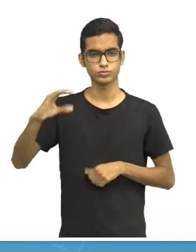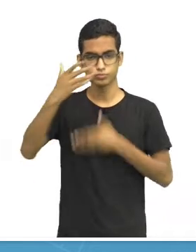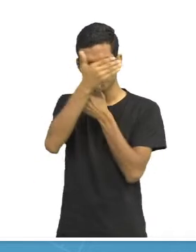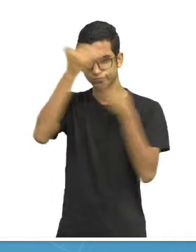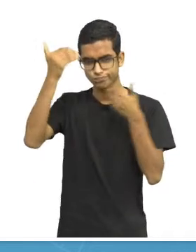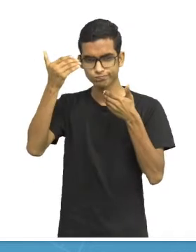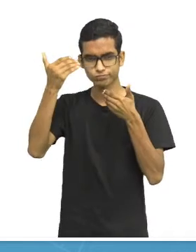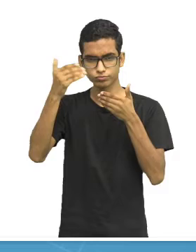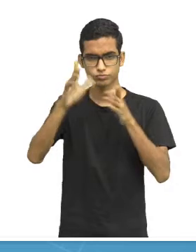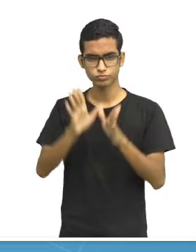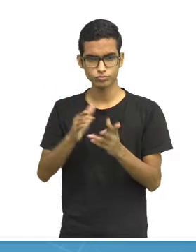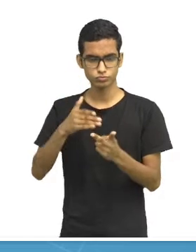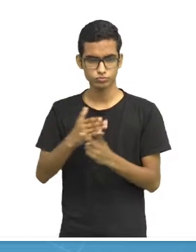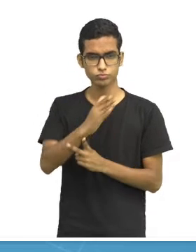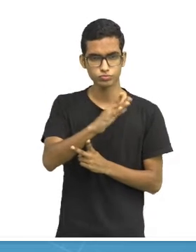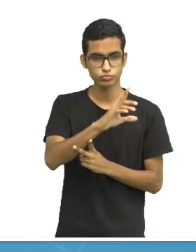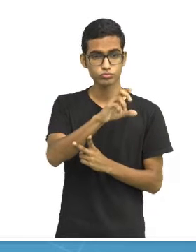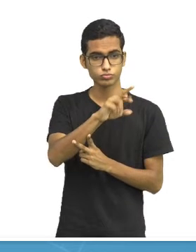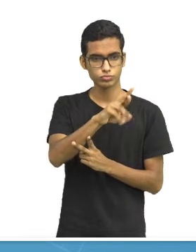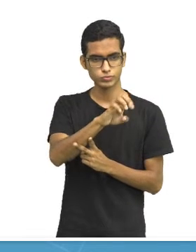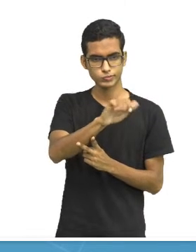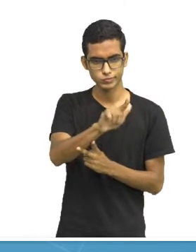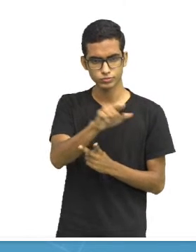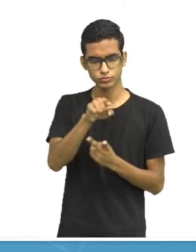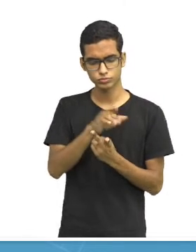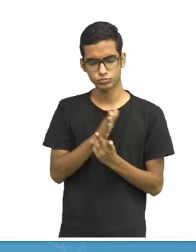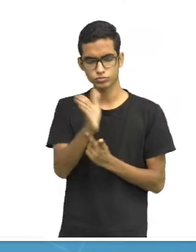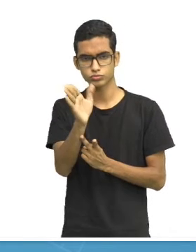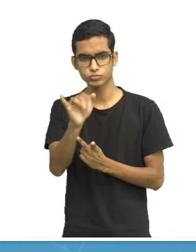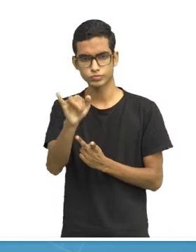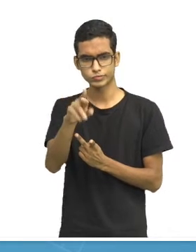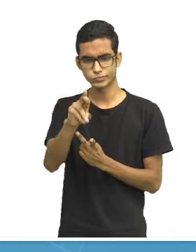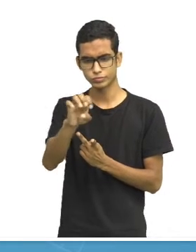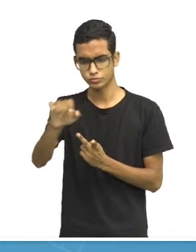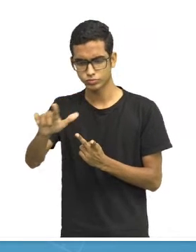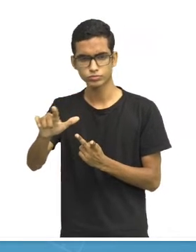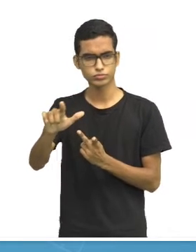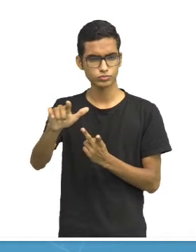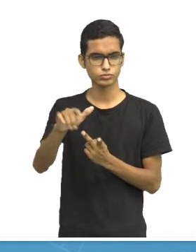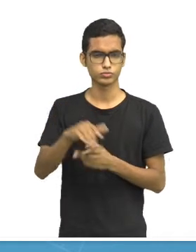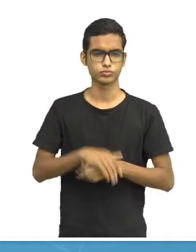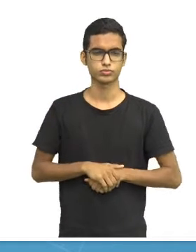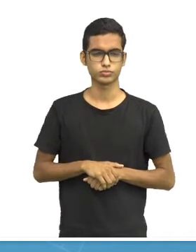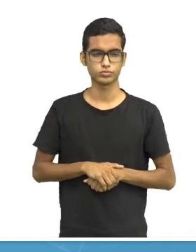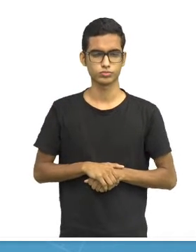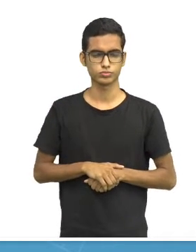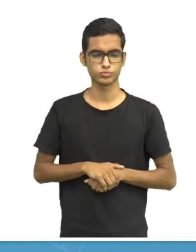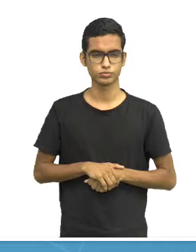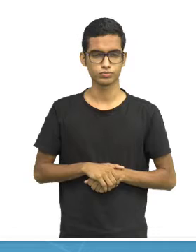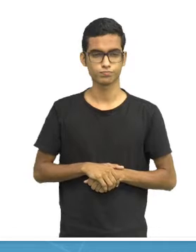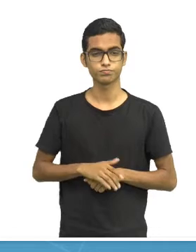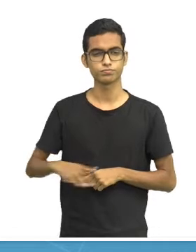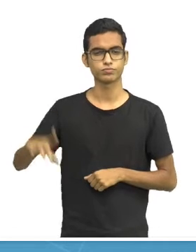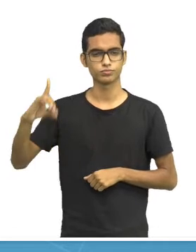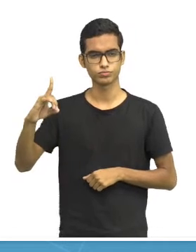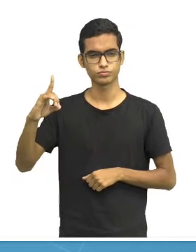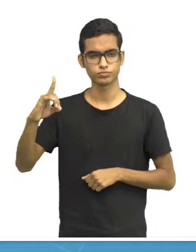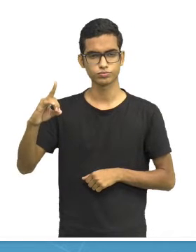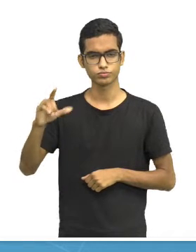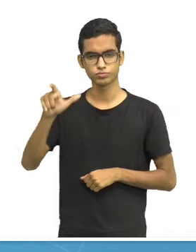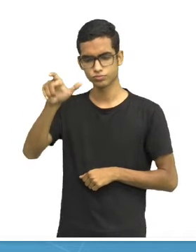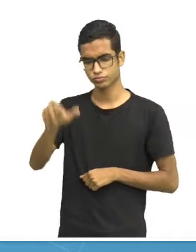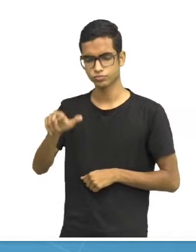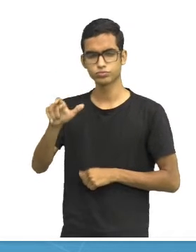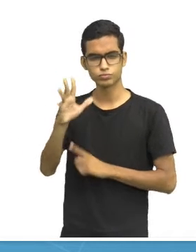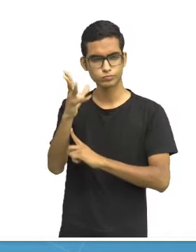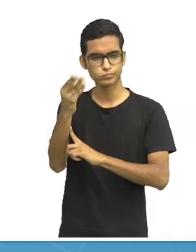2 tendências, cubismo real e cubismo irreal. E D. Pablo Picasso foi o artista cubista que